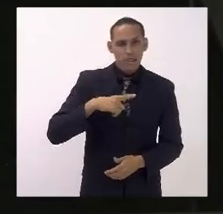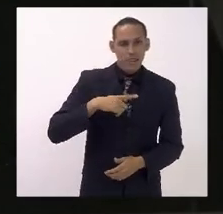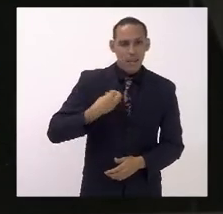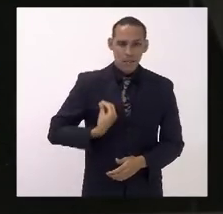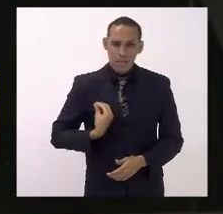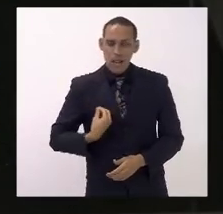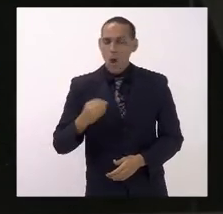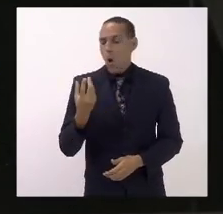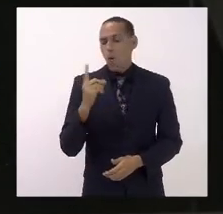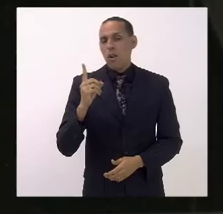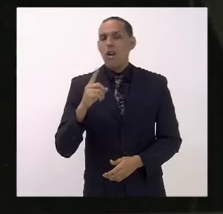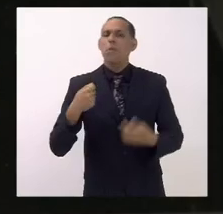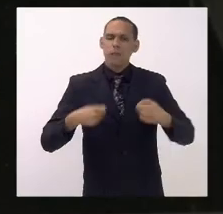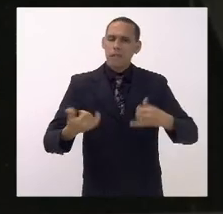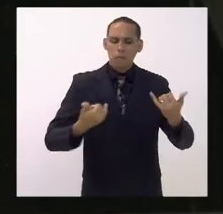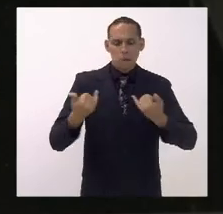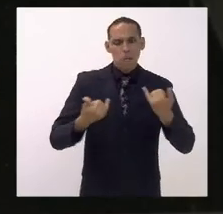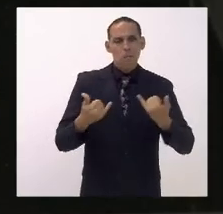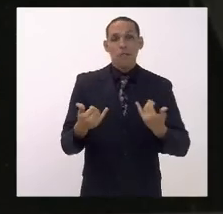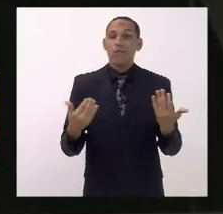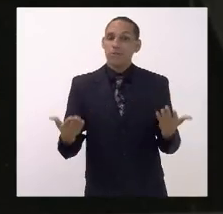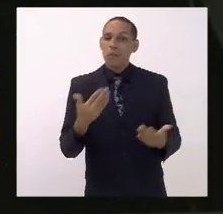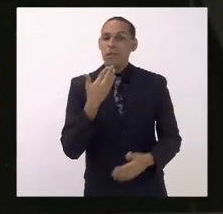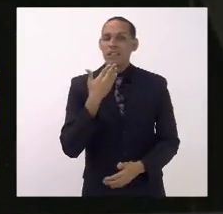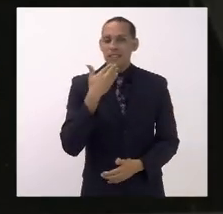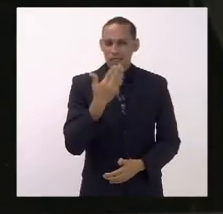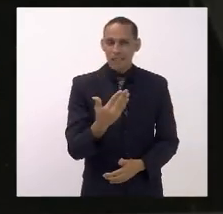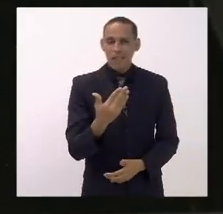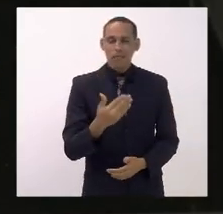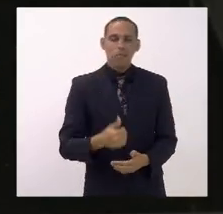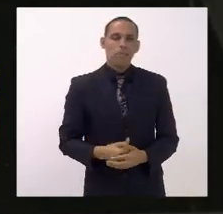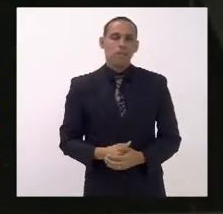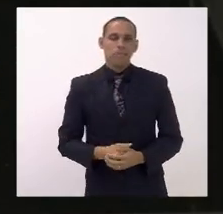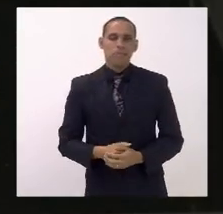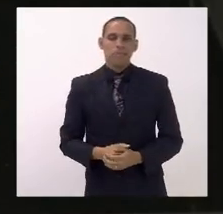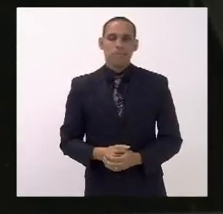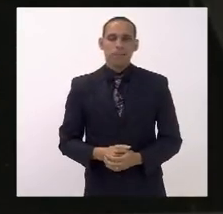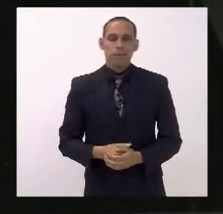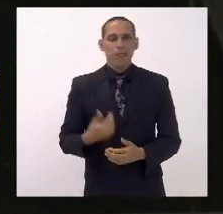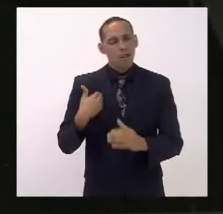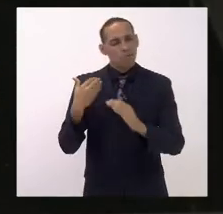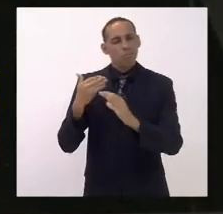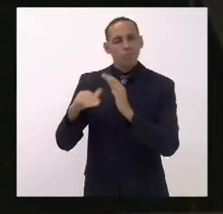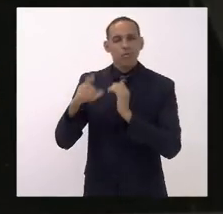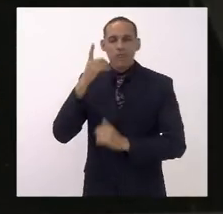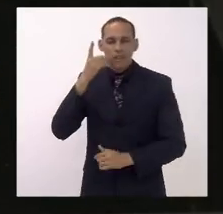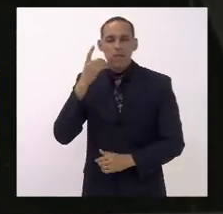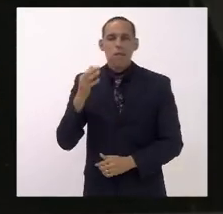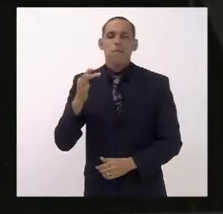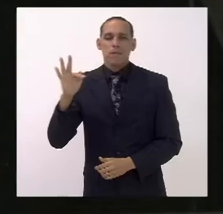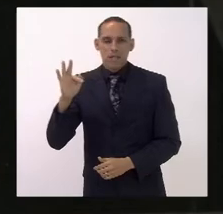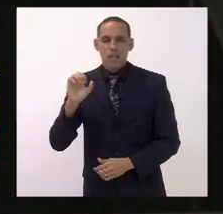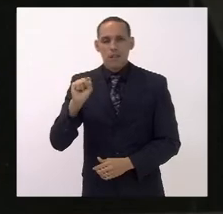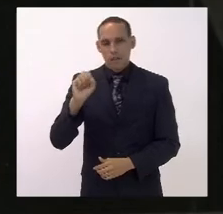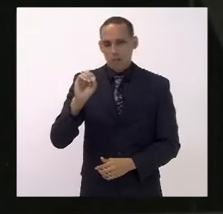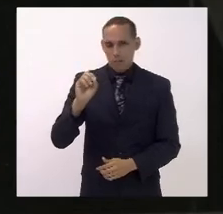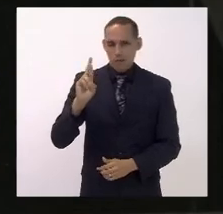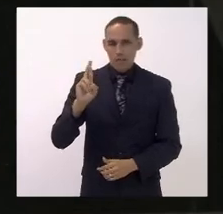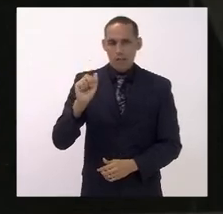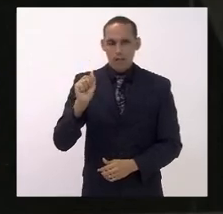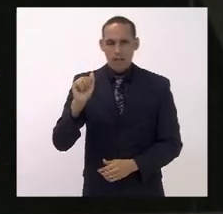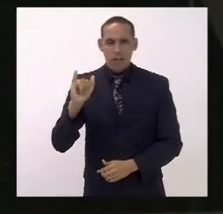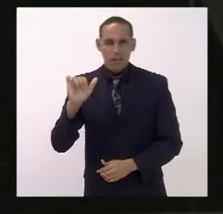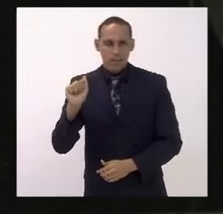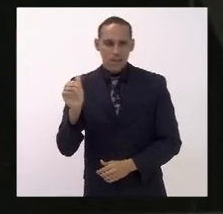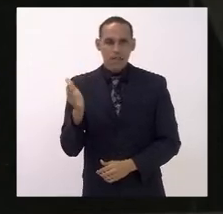Então, essa solicitação, não é, que encaminhei para a deputada federal Soraya Santos, é para